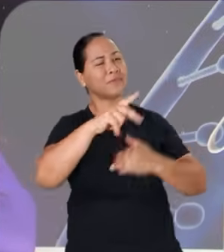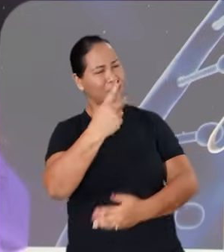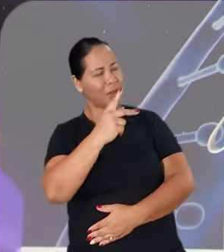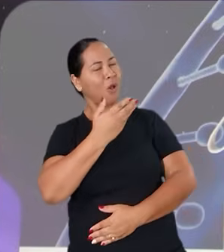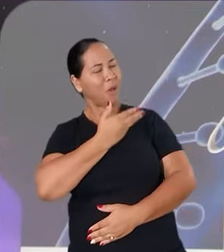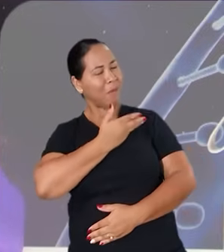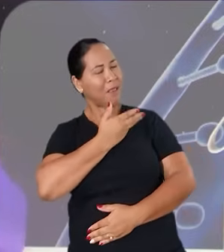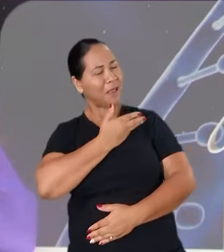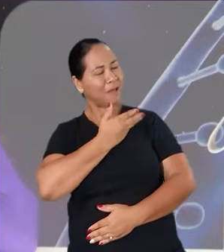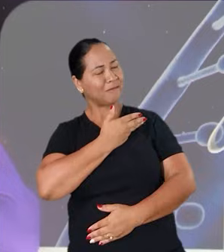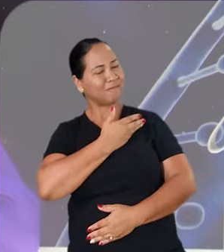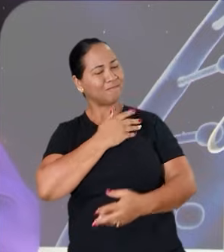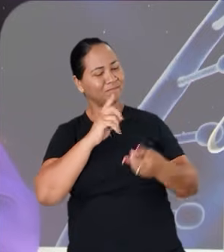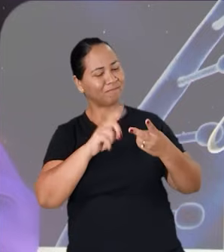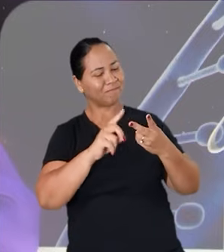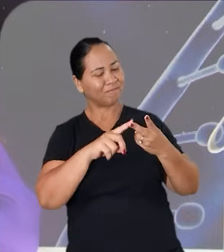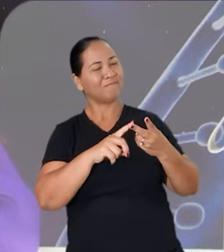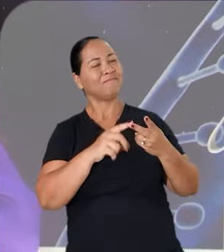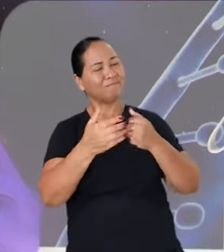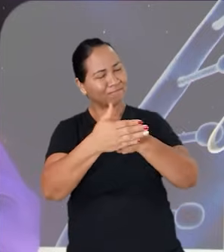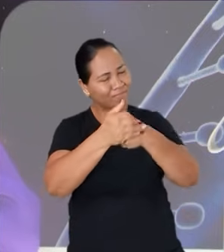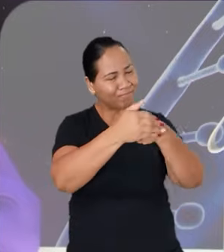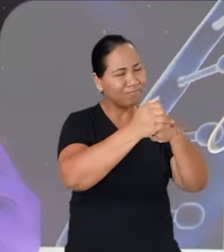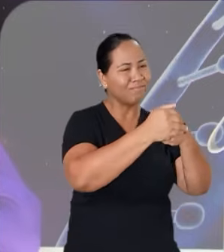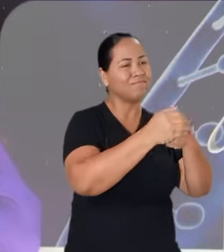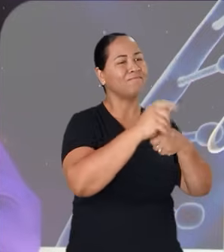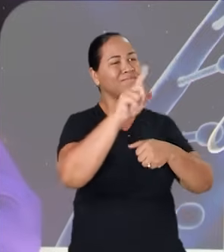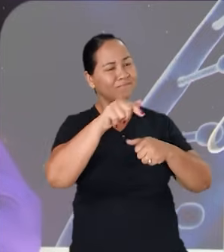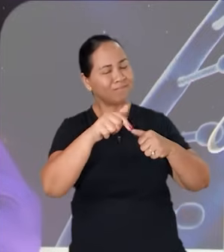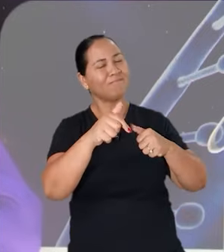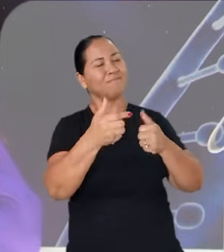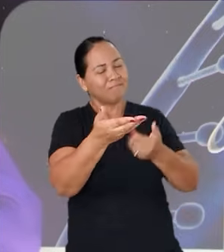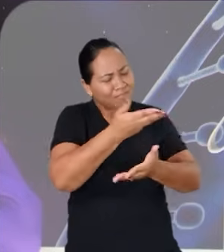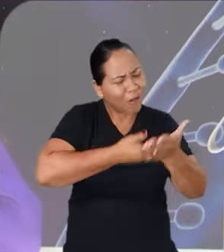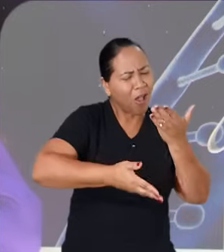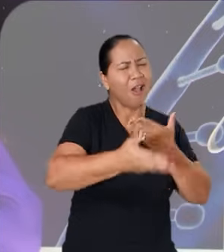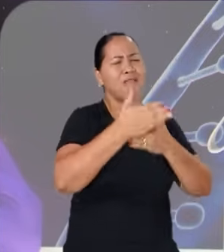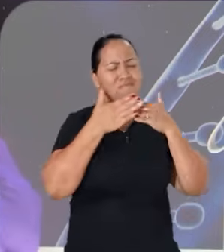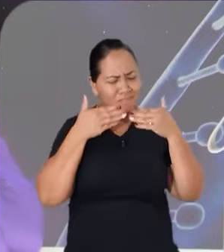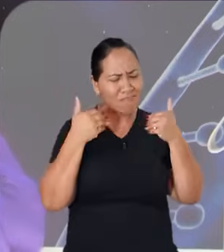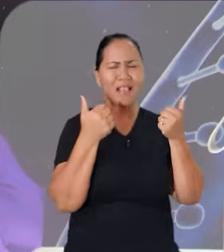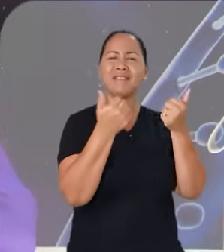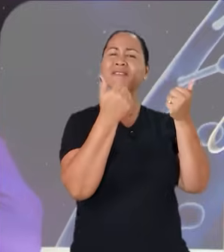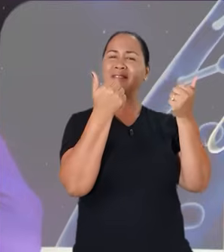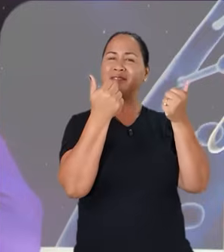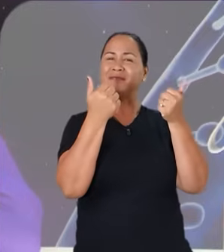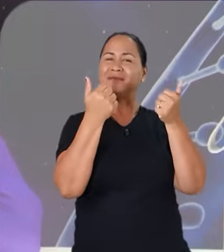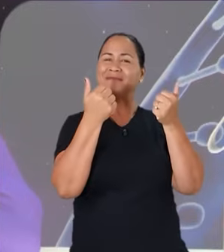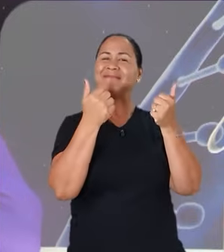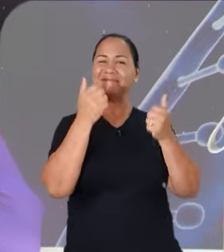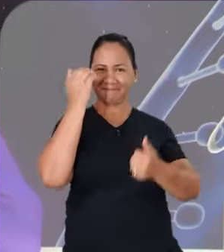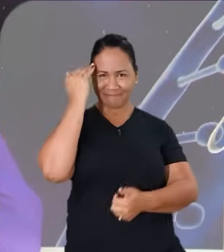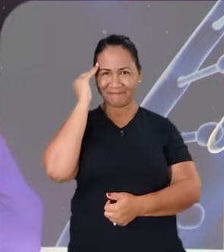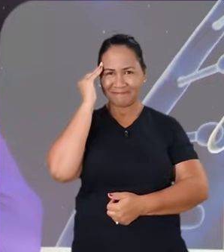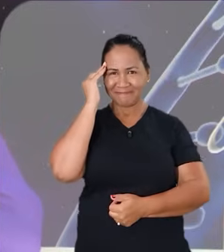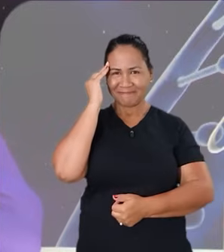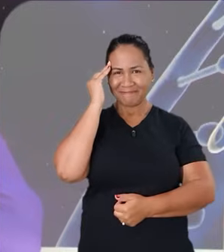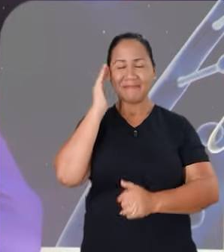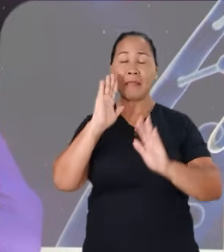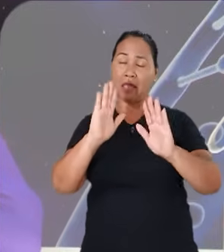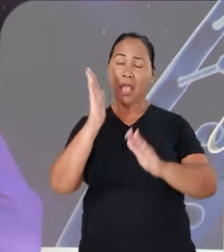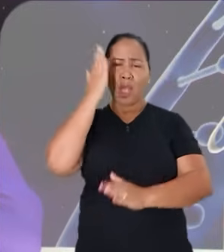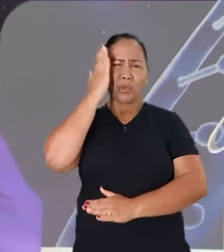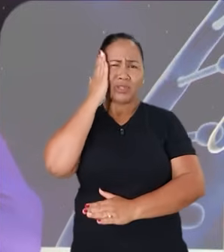é dar o teu melhor para aquele amigo, para aquele colega, é ser recíproco, é ser melhor.